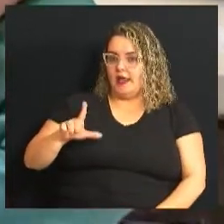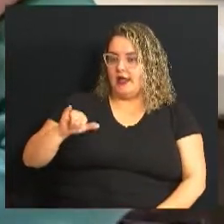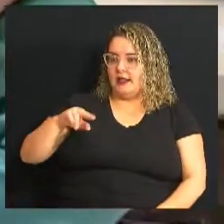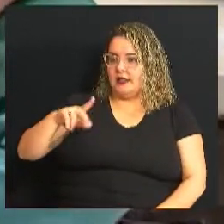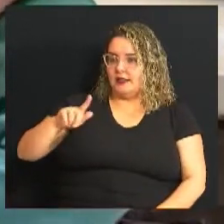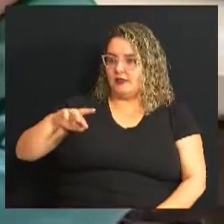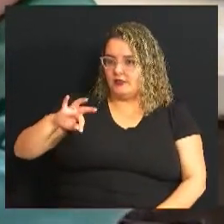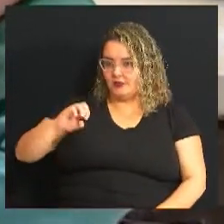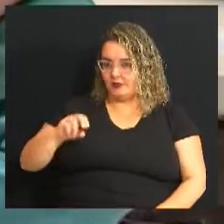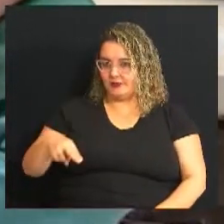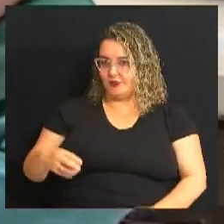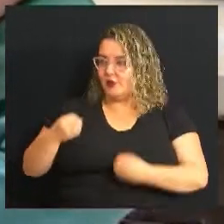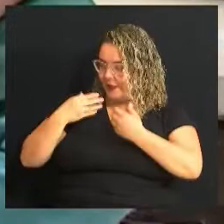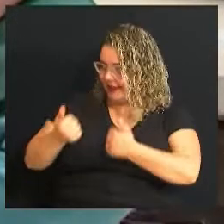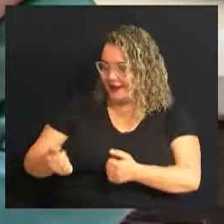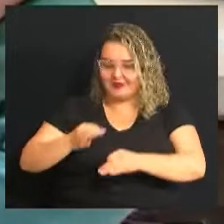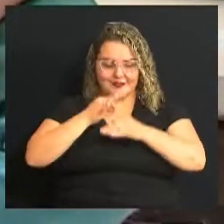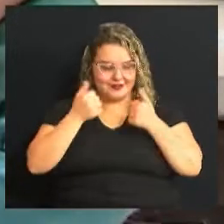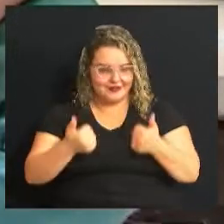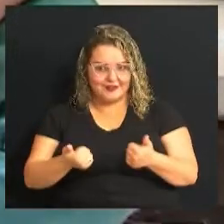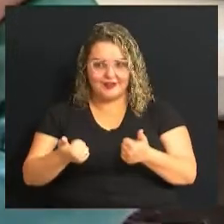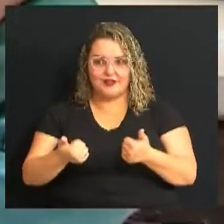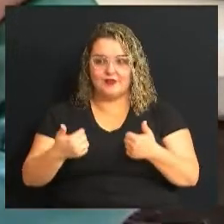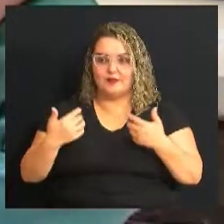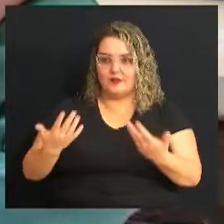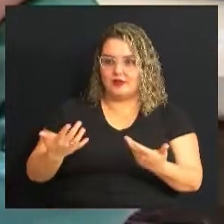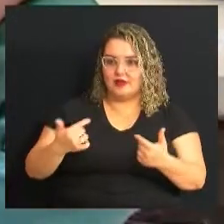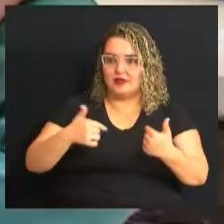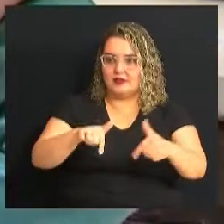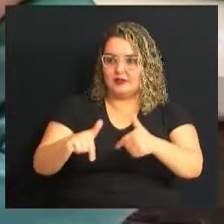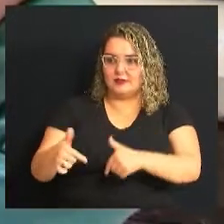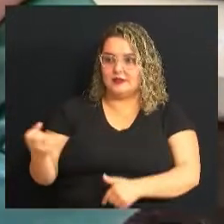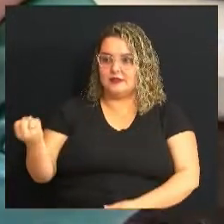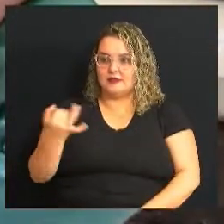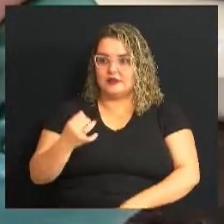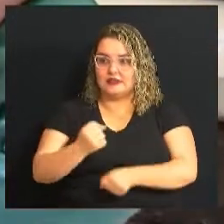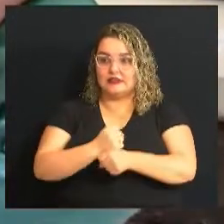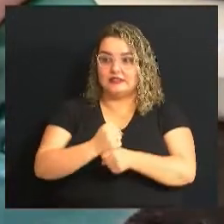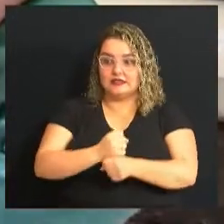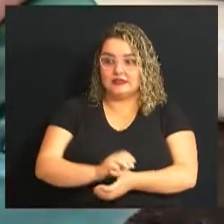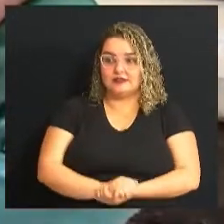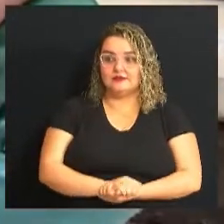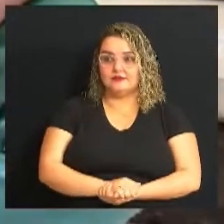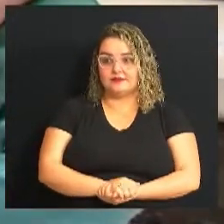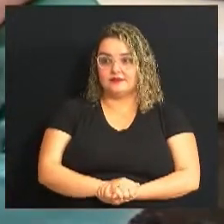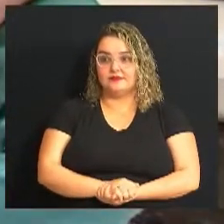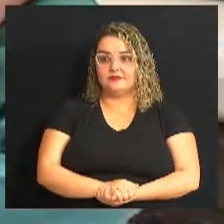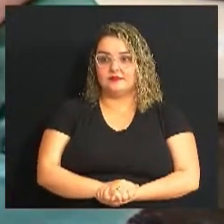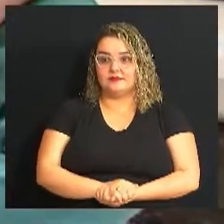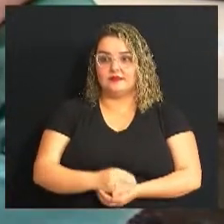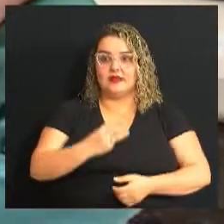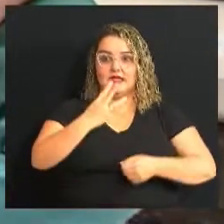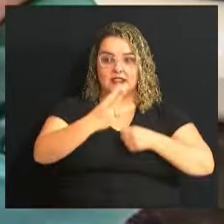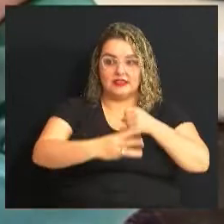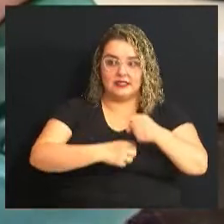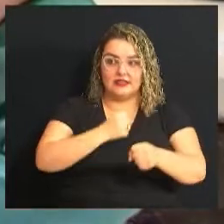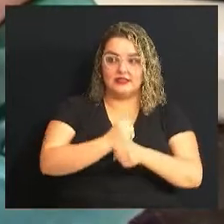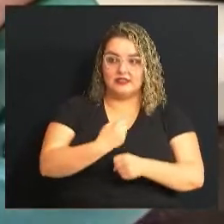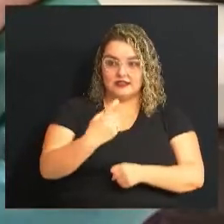Tudo jóia. Beleza. Trabalha há quanto tempo com isso, Wellington? Há 3 anos e 10